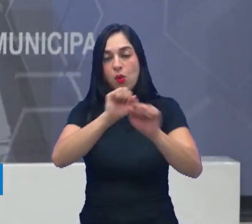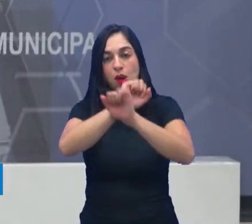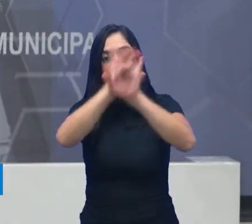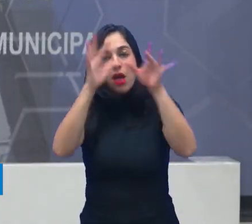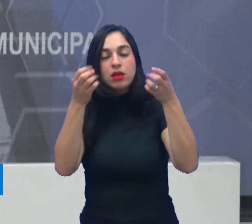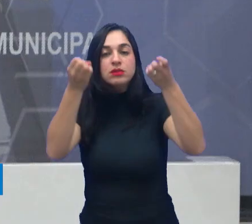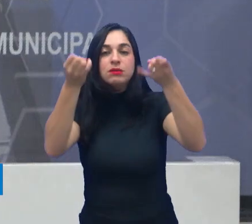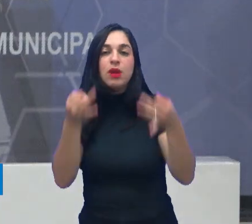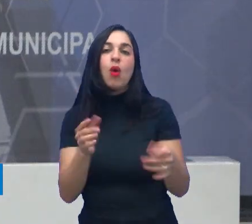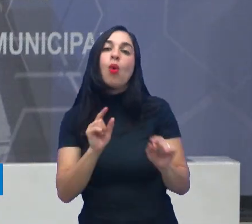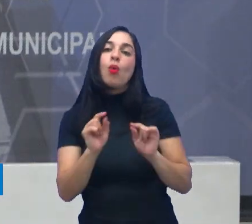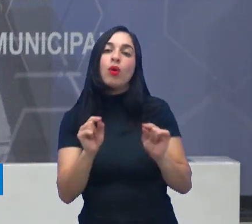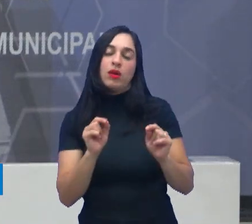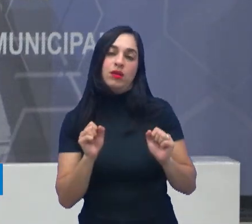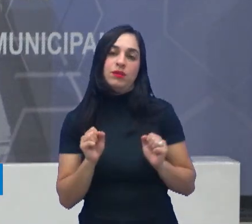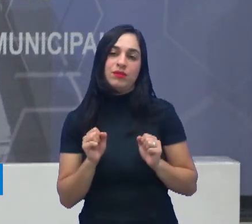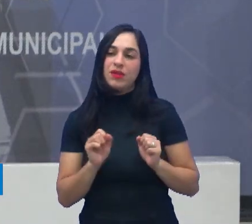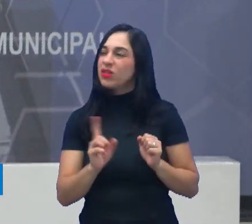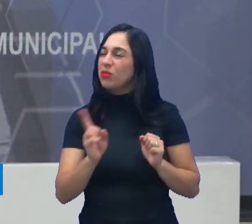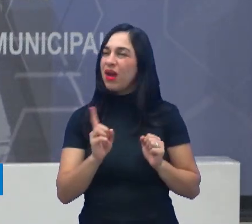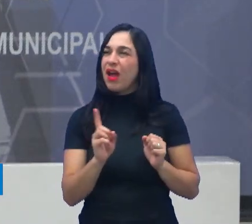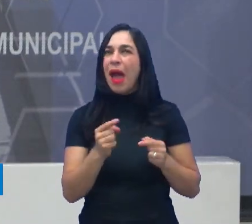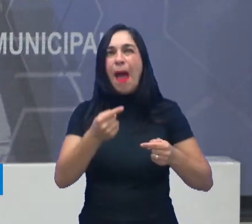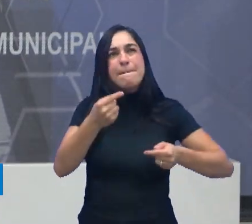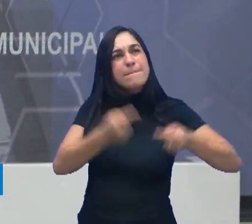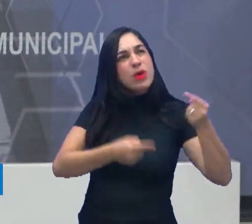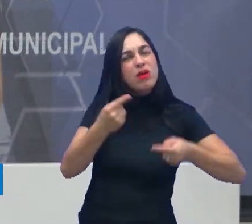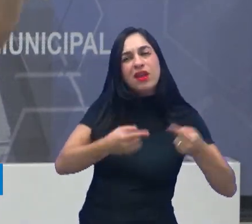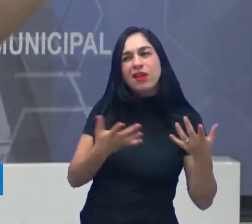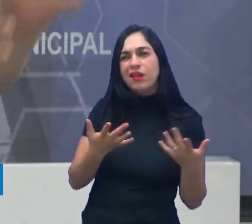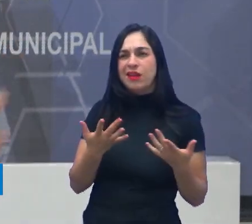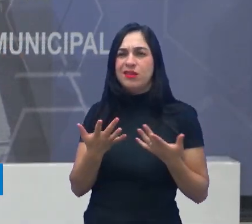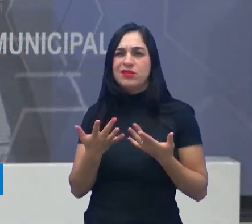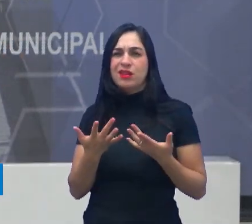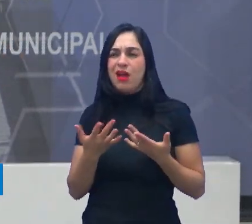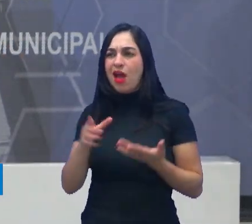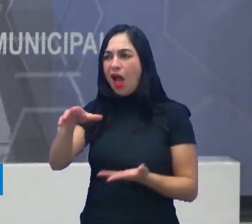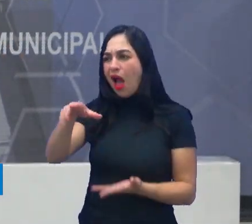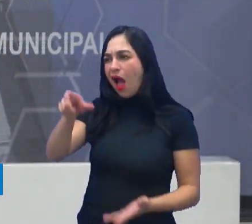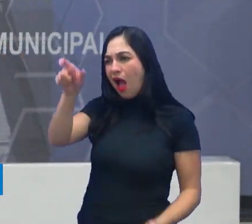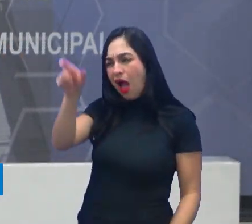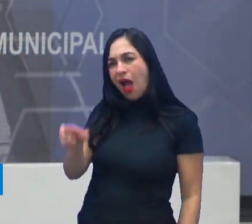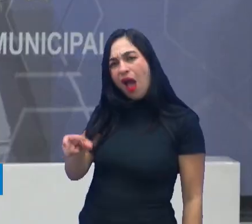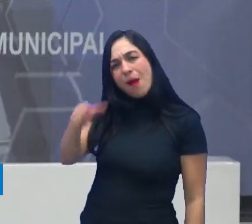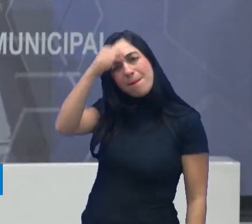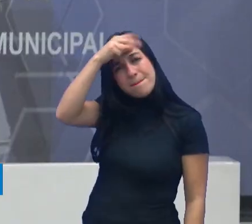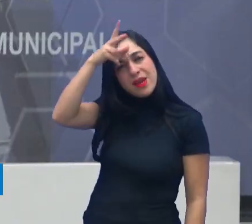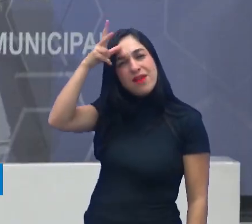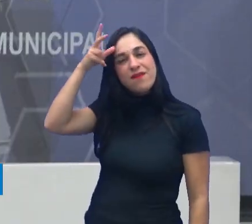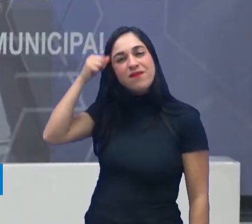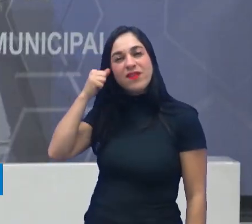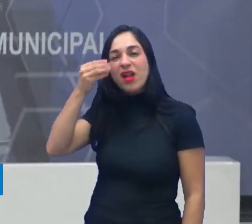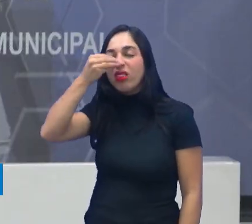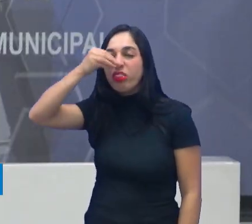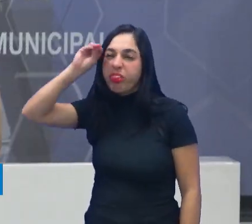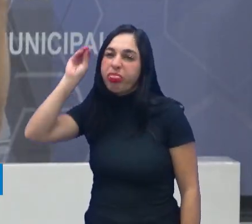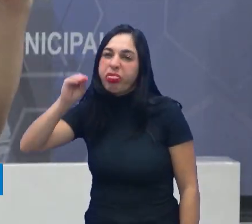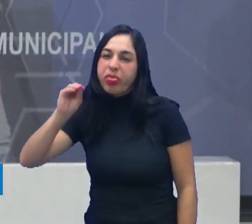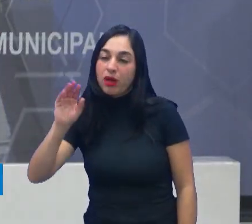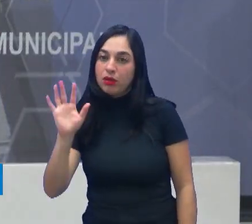não é uma questão política, não estou aqui para denegrir a imagem do prefeito ou dos funcionários da